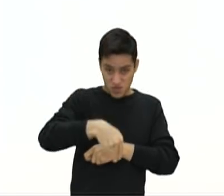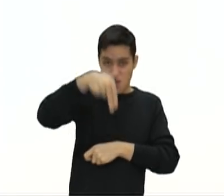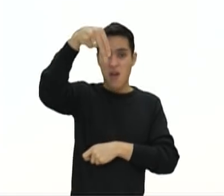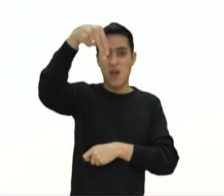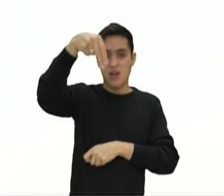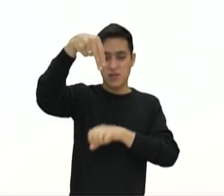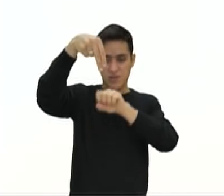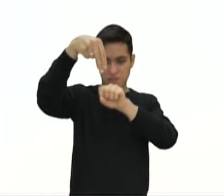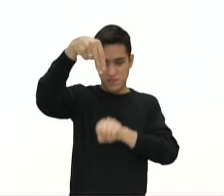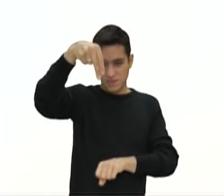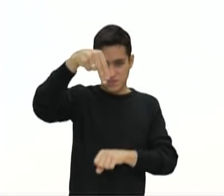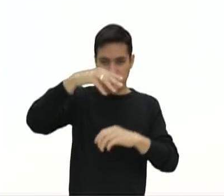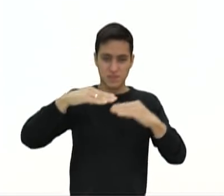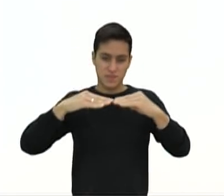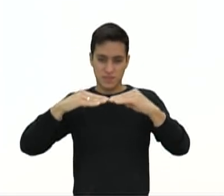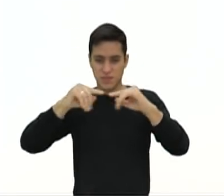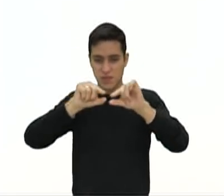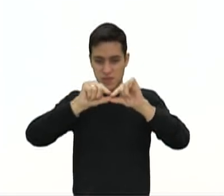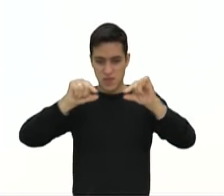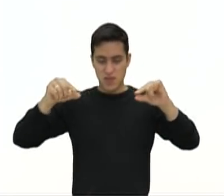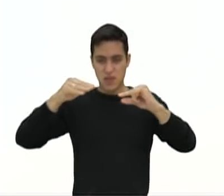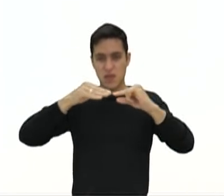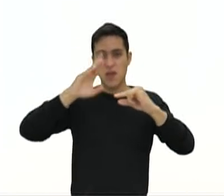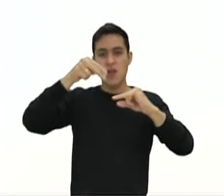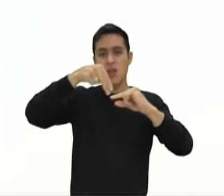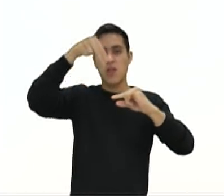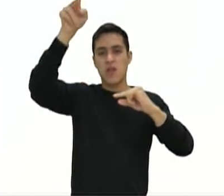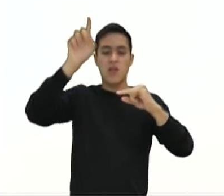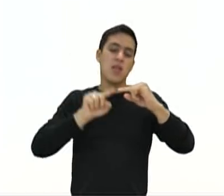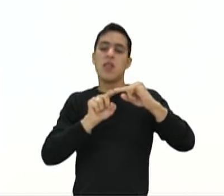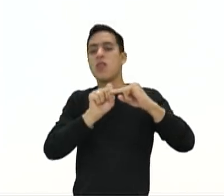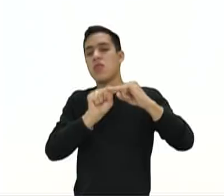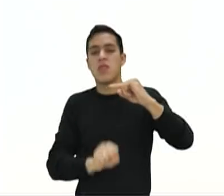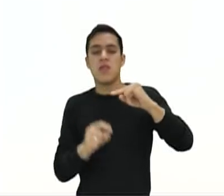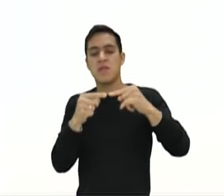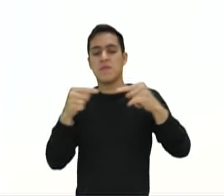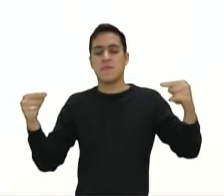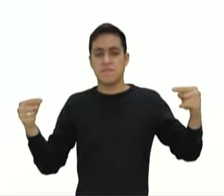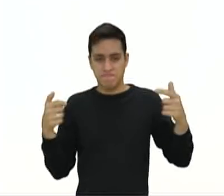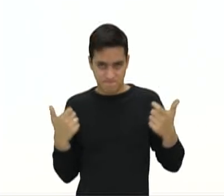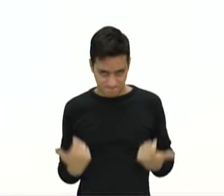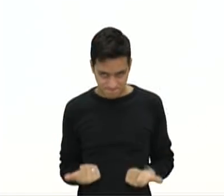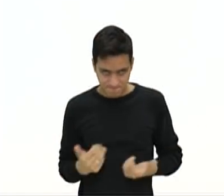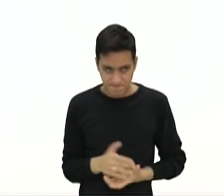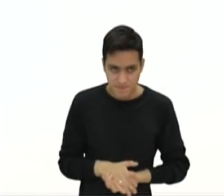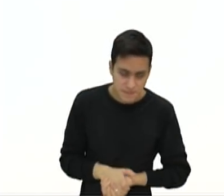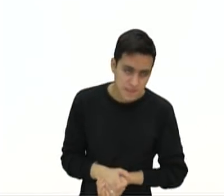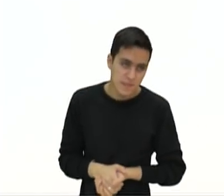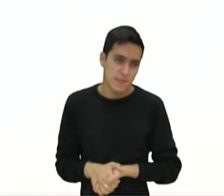da linha do Equador, hemisfério norte, abaixo da linha do Equador, hemisfério sul.